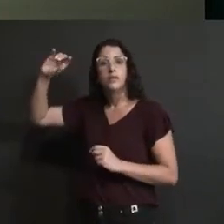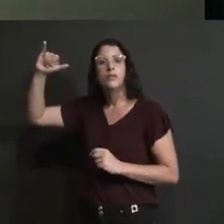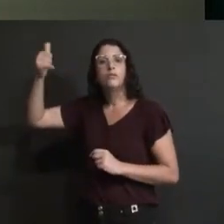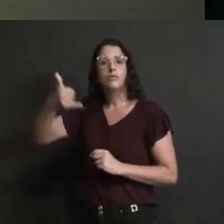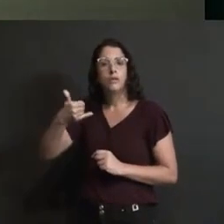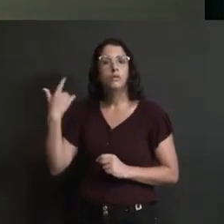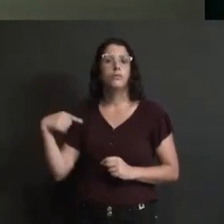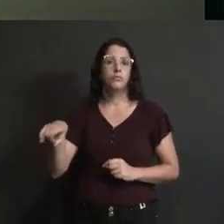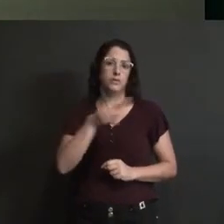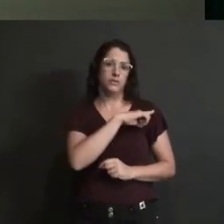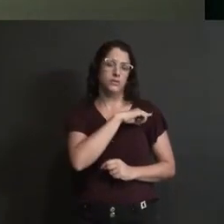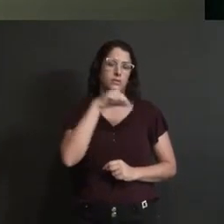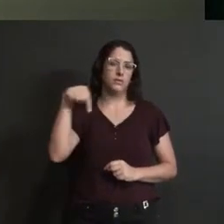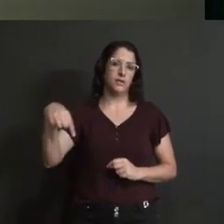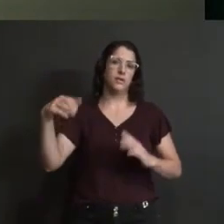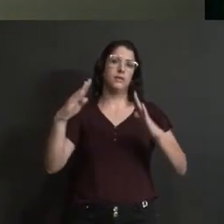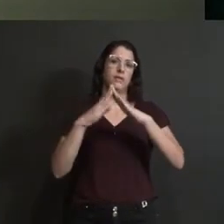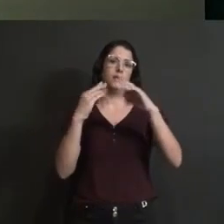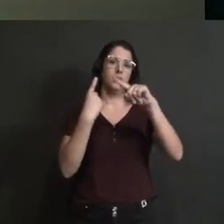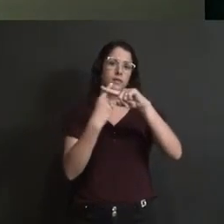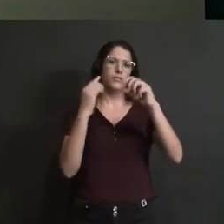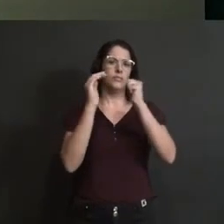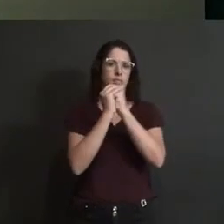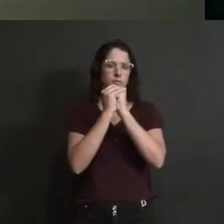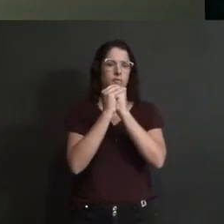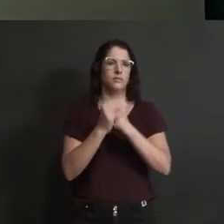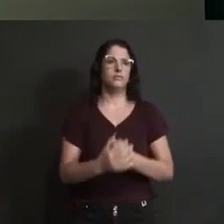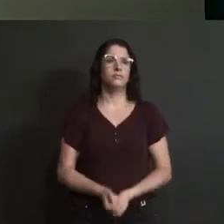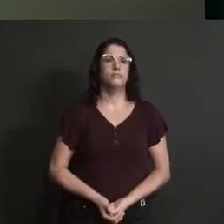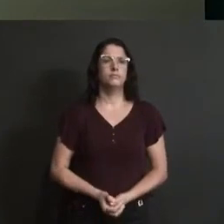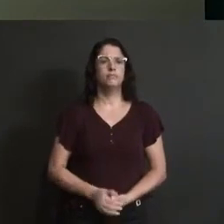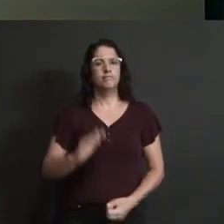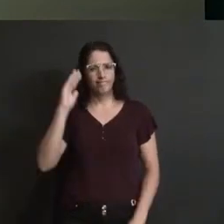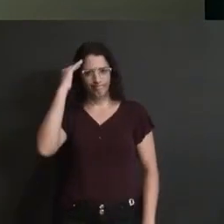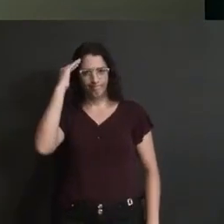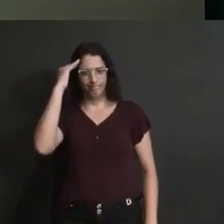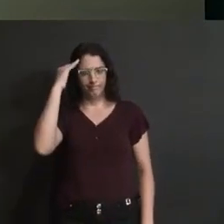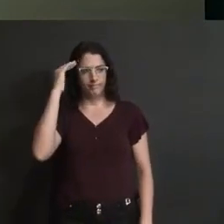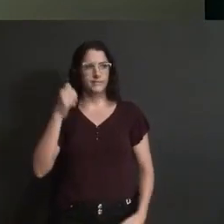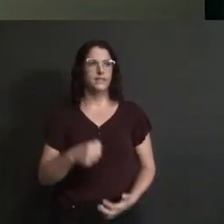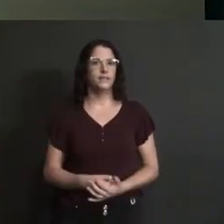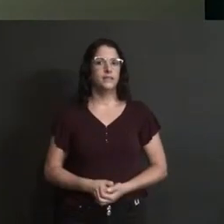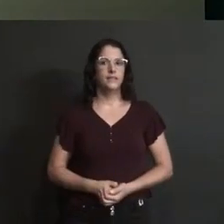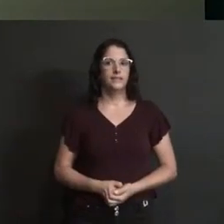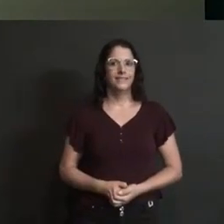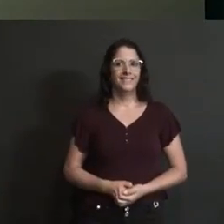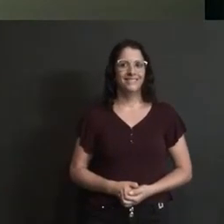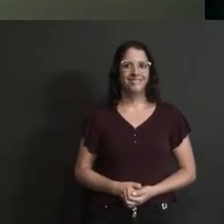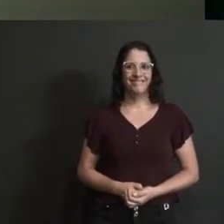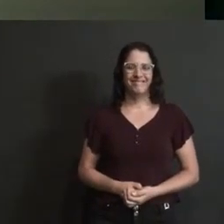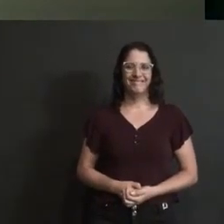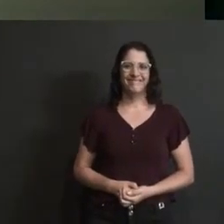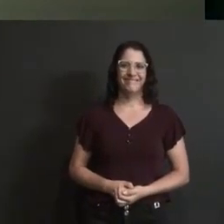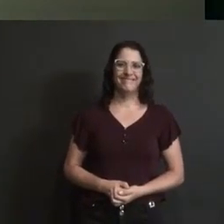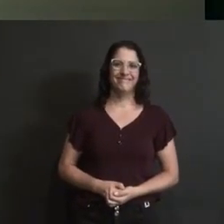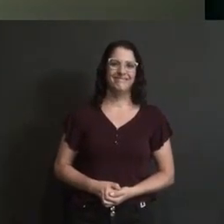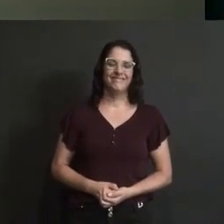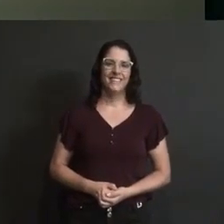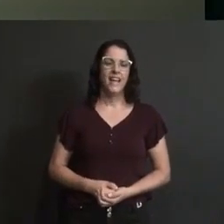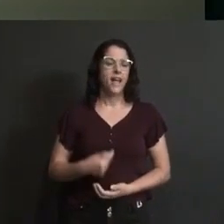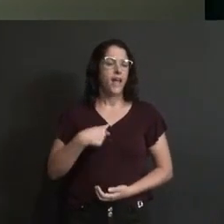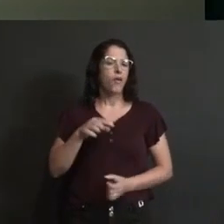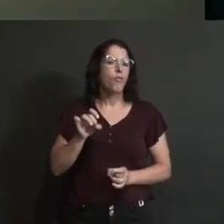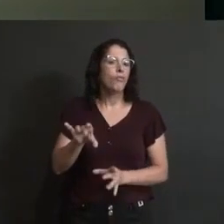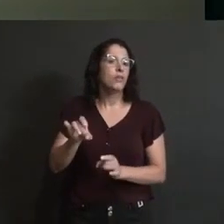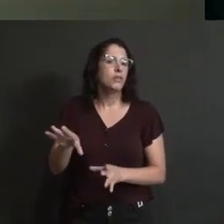liberou sobre esta casa. Amém? Entenderam bem? É um pai falando. Não estou vendendo nada, não estou